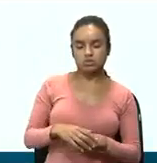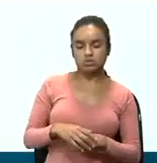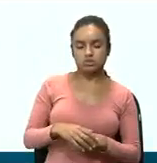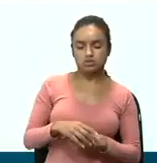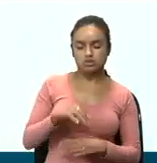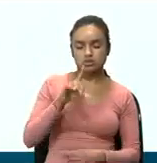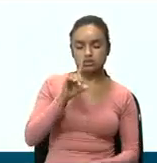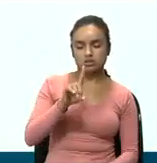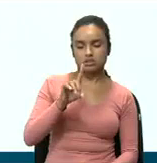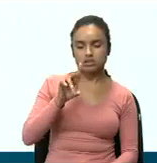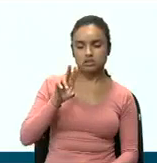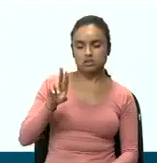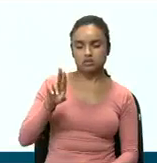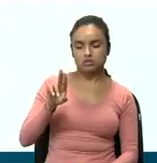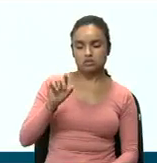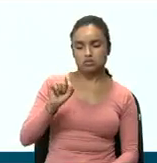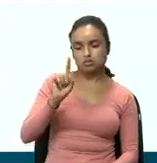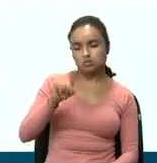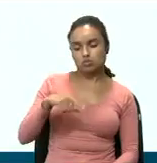du